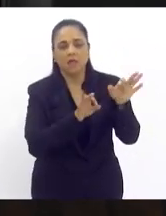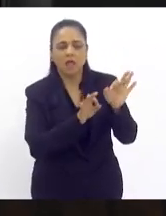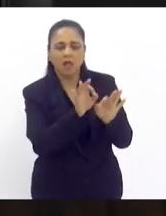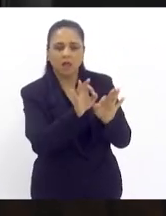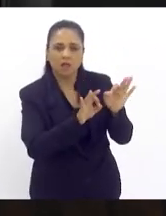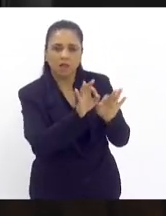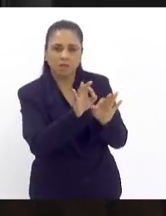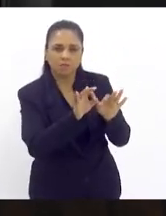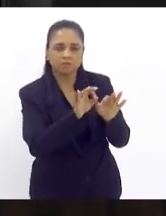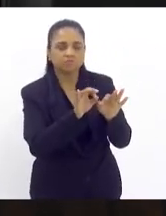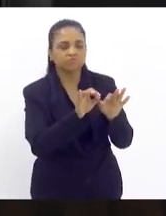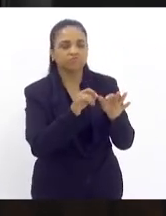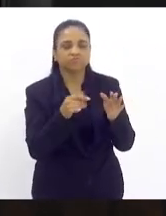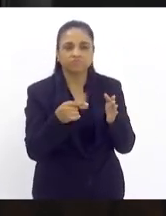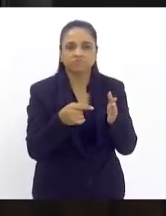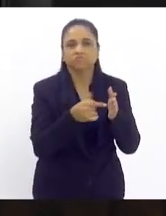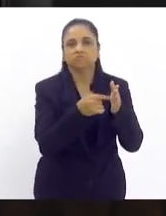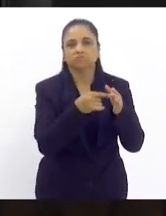transformação em indicação simples.